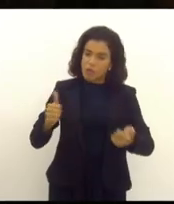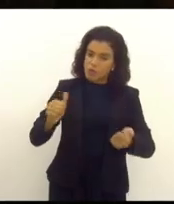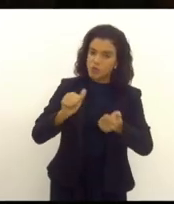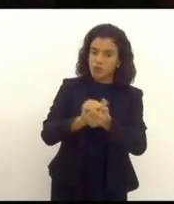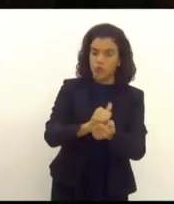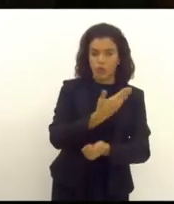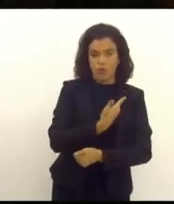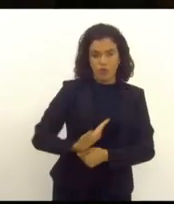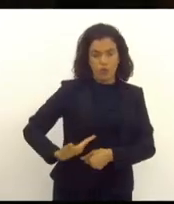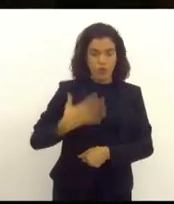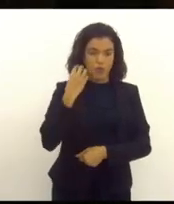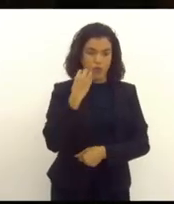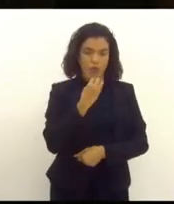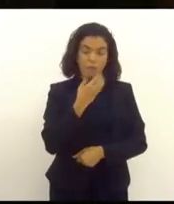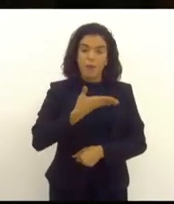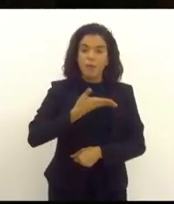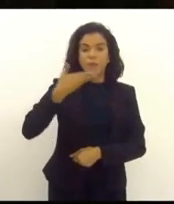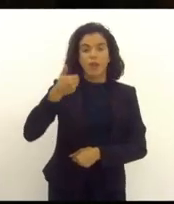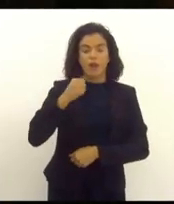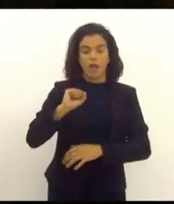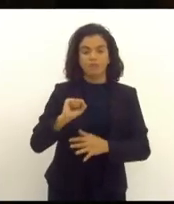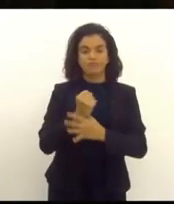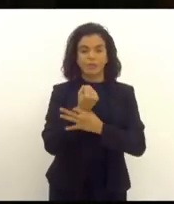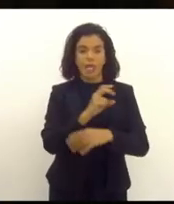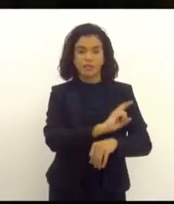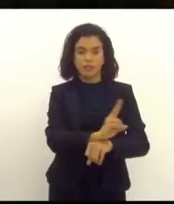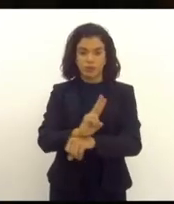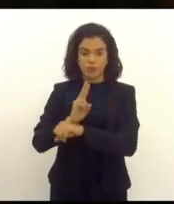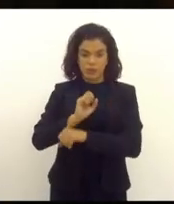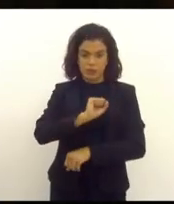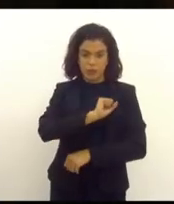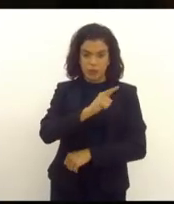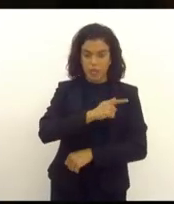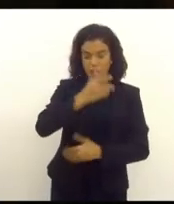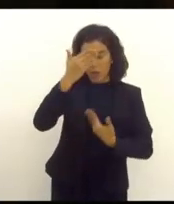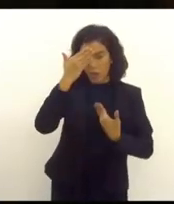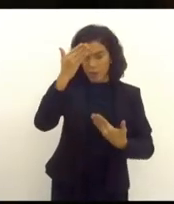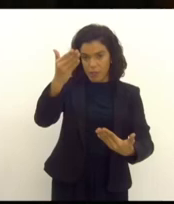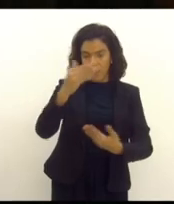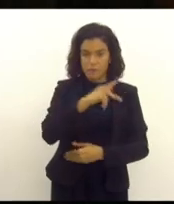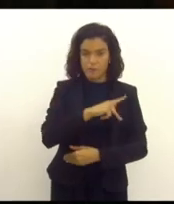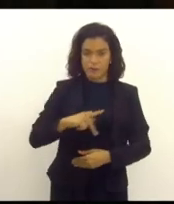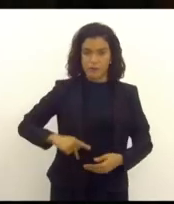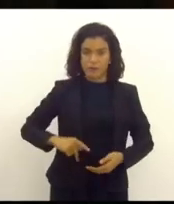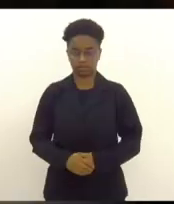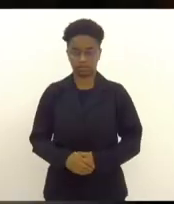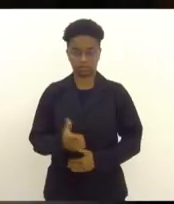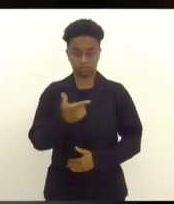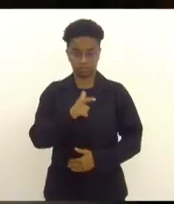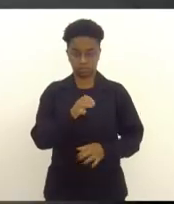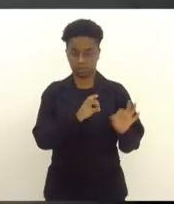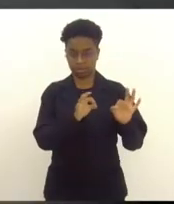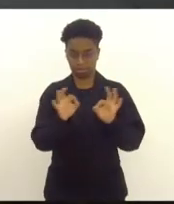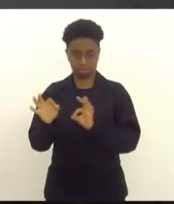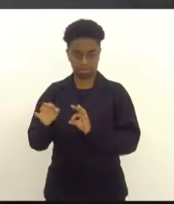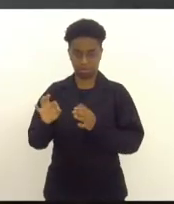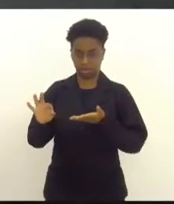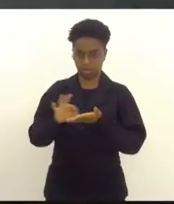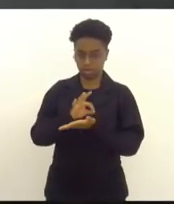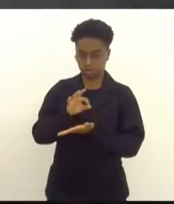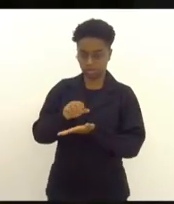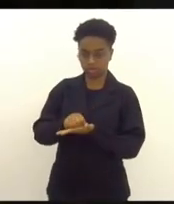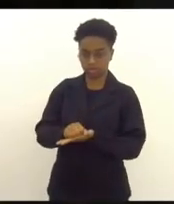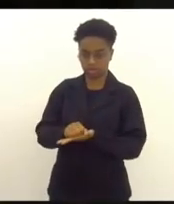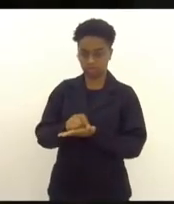Cláudio Castro para melhorar a segurança na cidade de São Gonçalo Muito obrigado senhor presidente não havendo mais orador